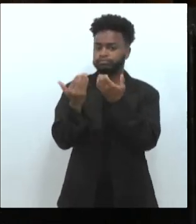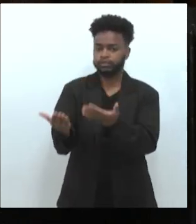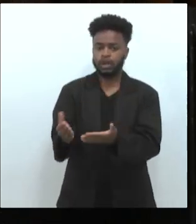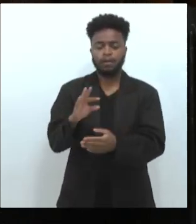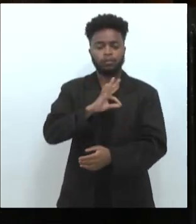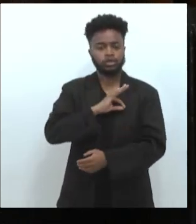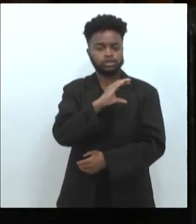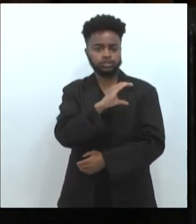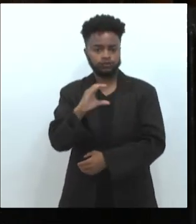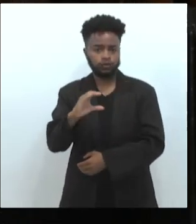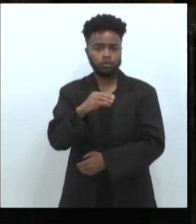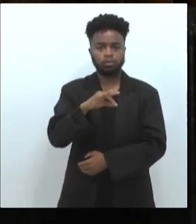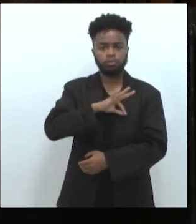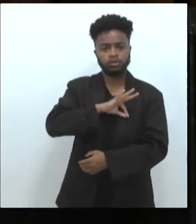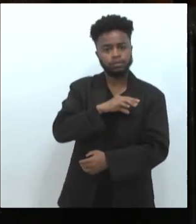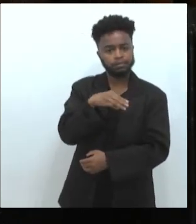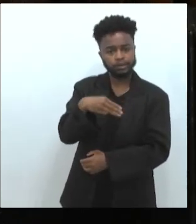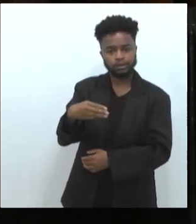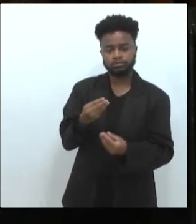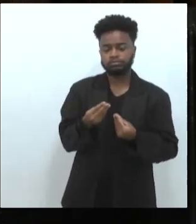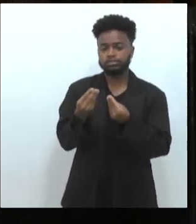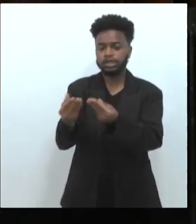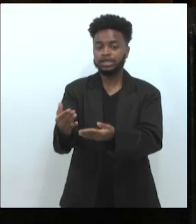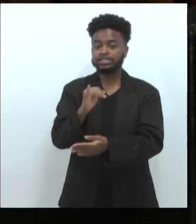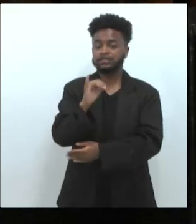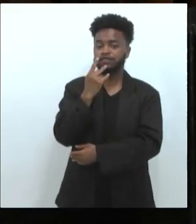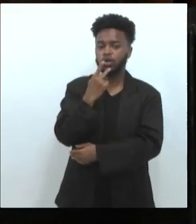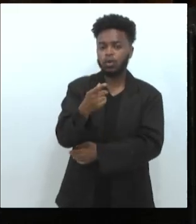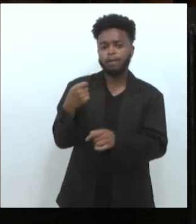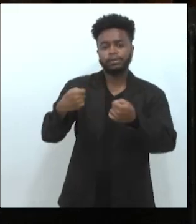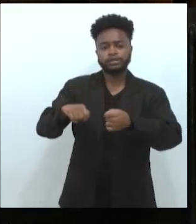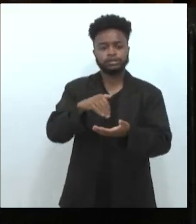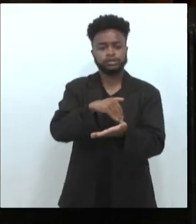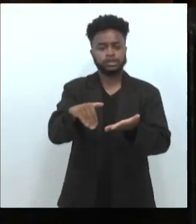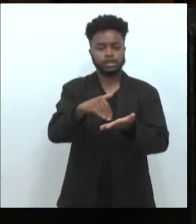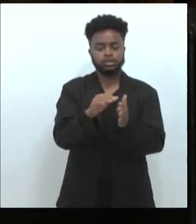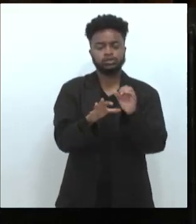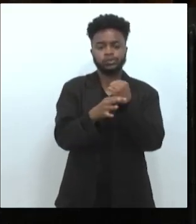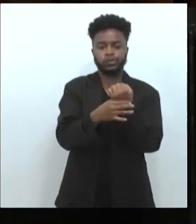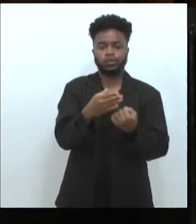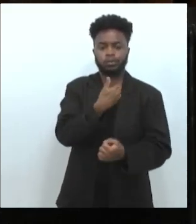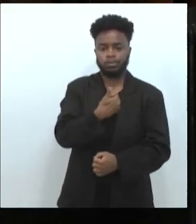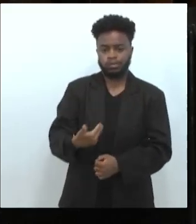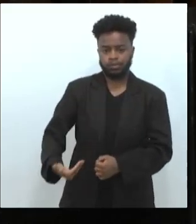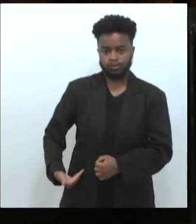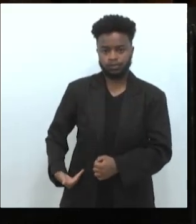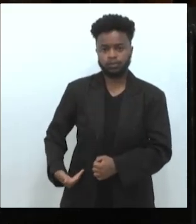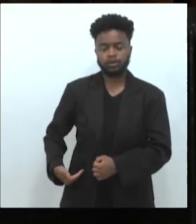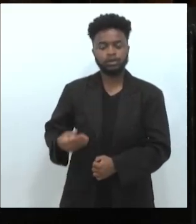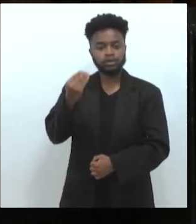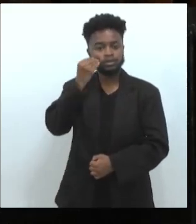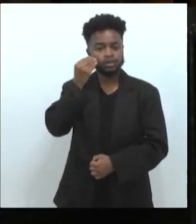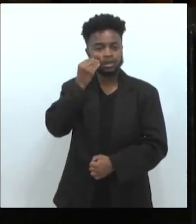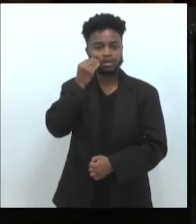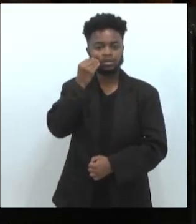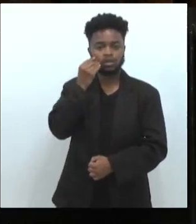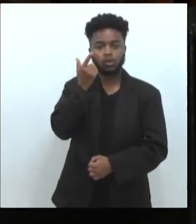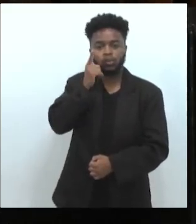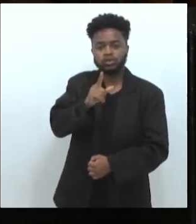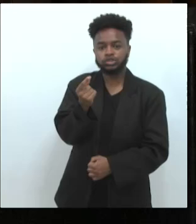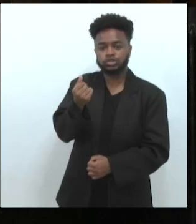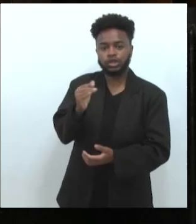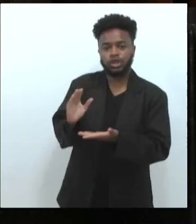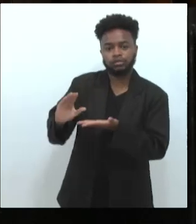Civil precisava. Quando disseram que precisava ter uma Secretaria de Segurança Pública para buscar receita na